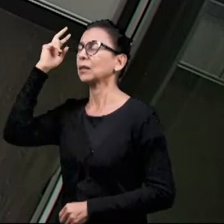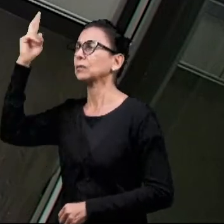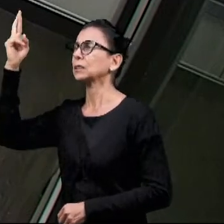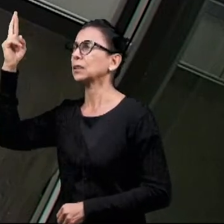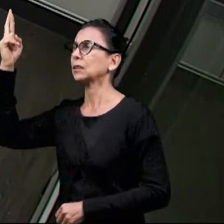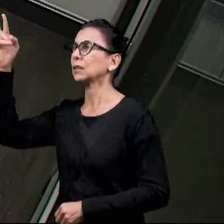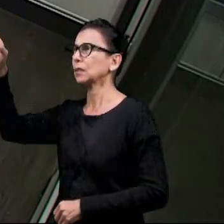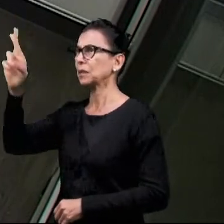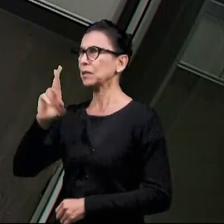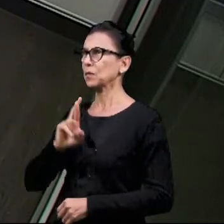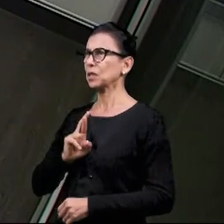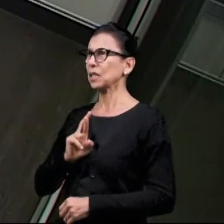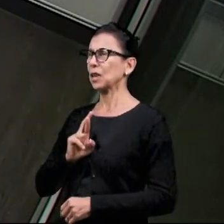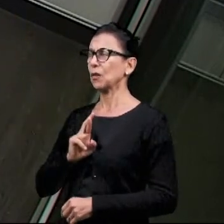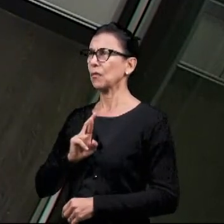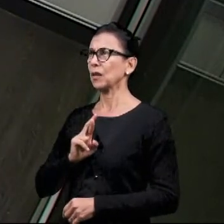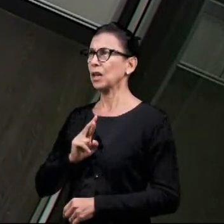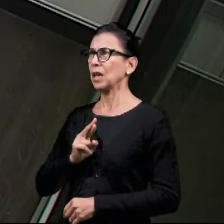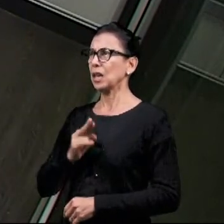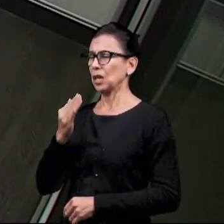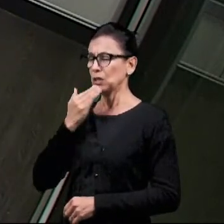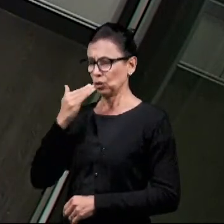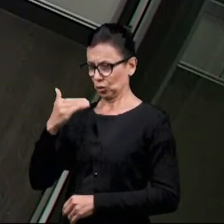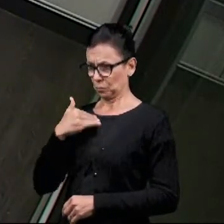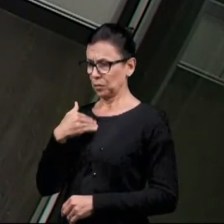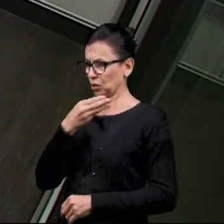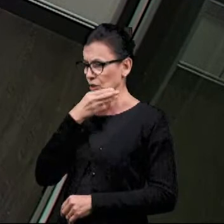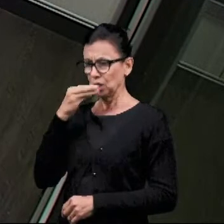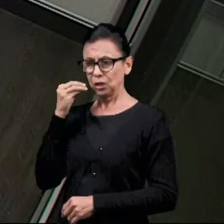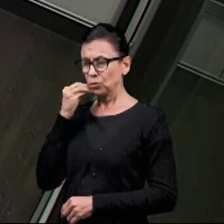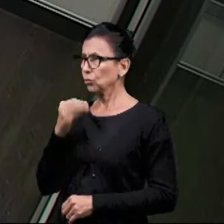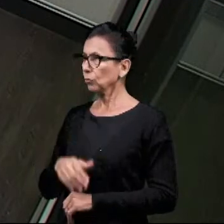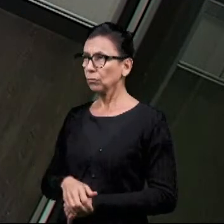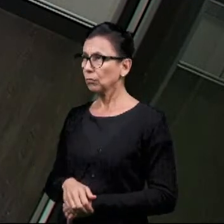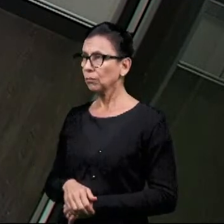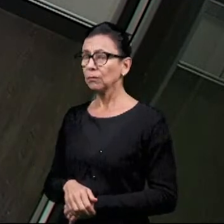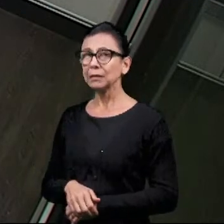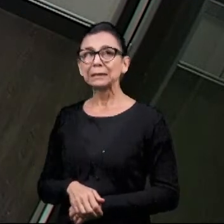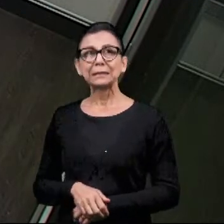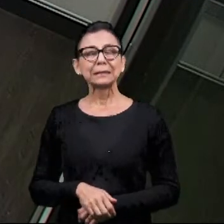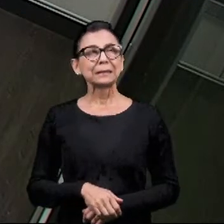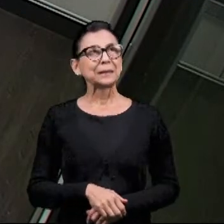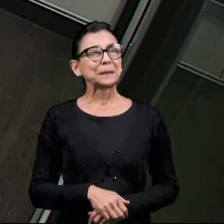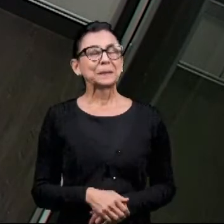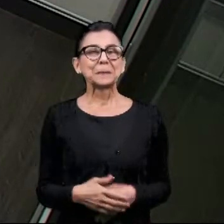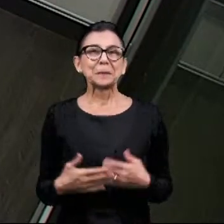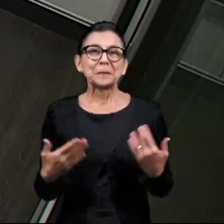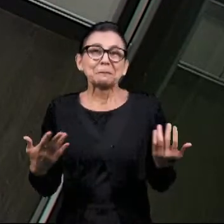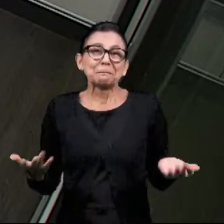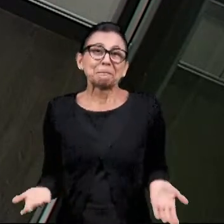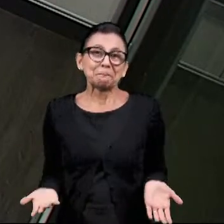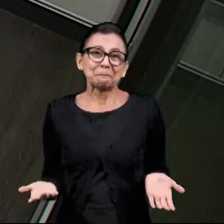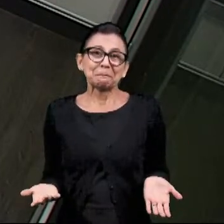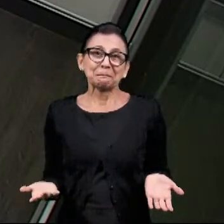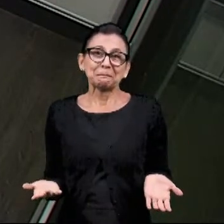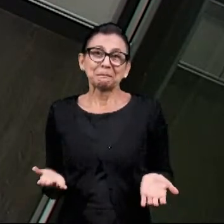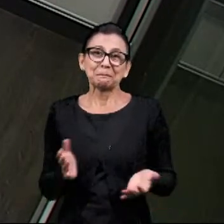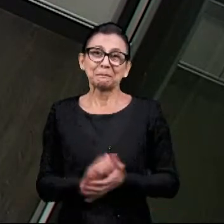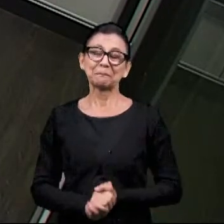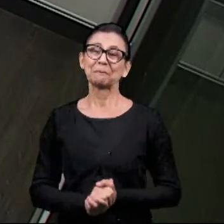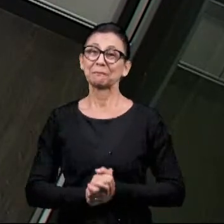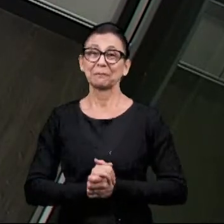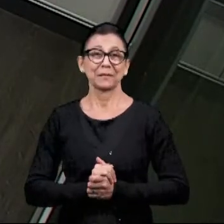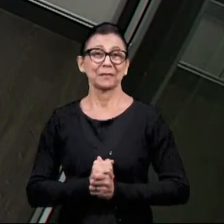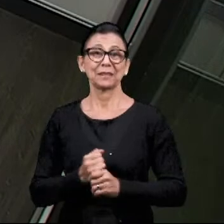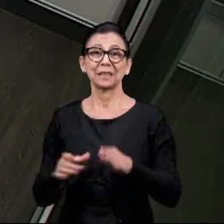Não adianta você fazer as coisas por você. Isso. Não adianta você fazer por você. Agora eu vou resolver. Não vai resolver. Só vai para Deus o que